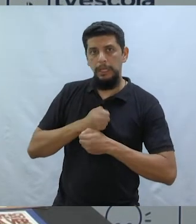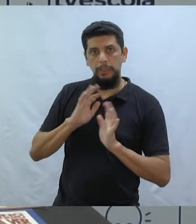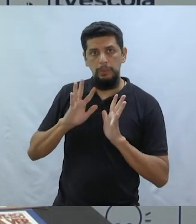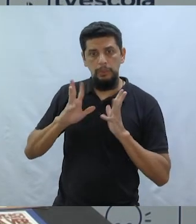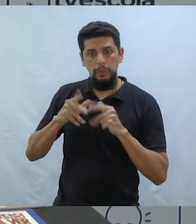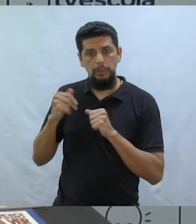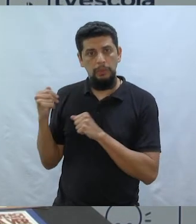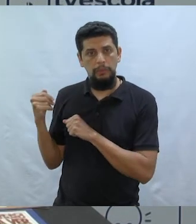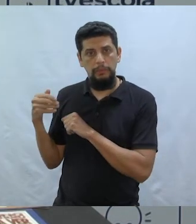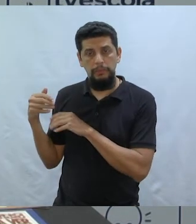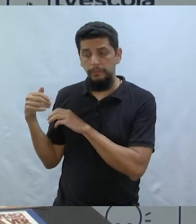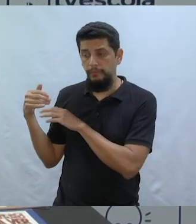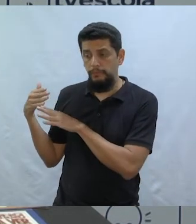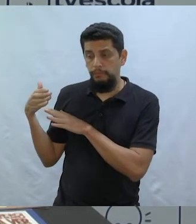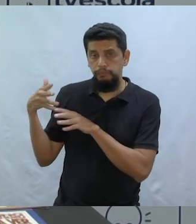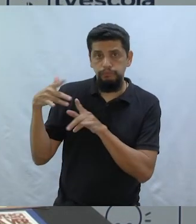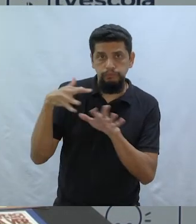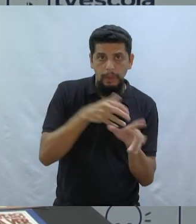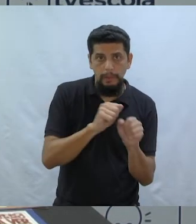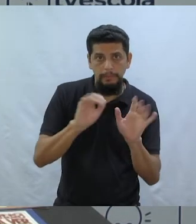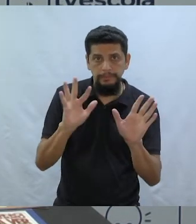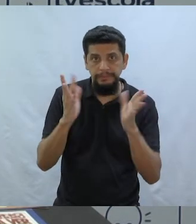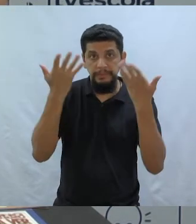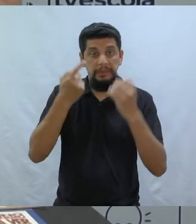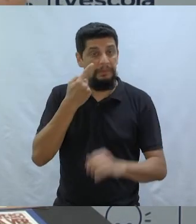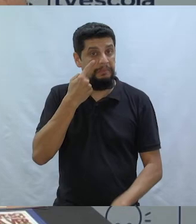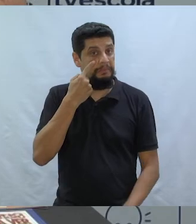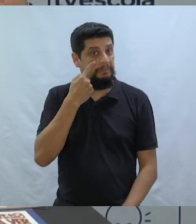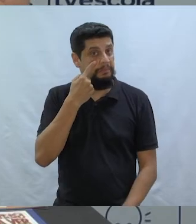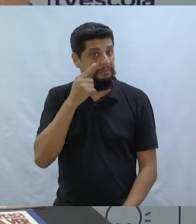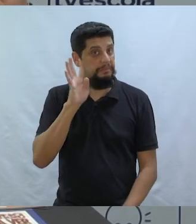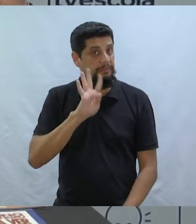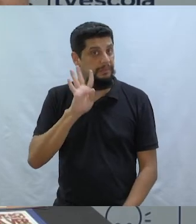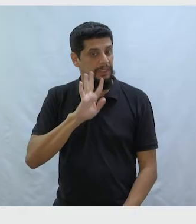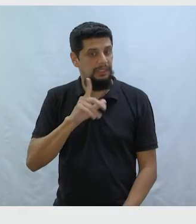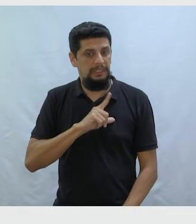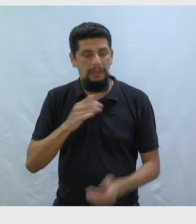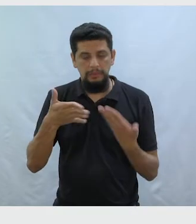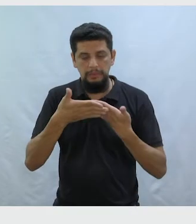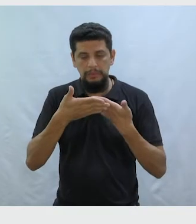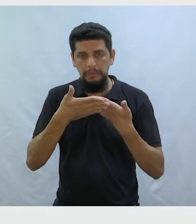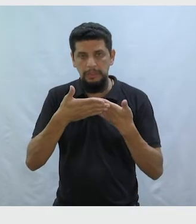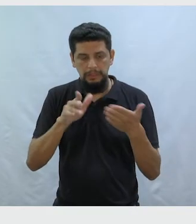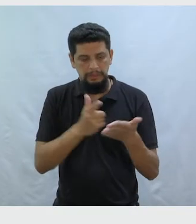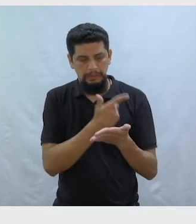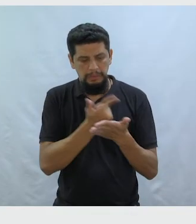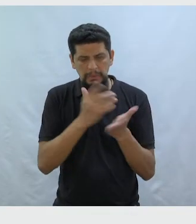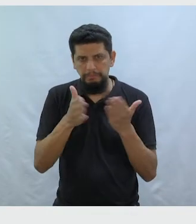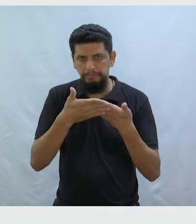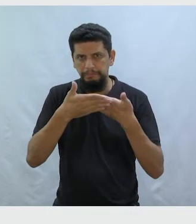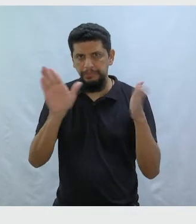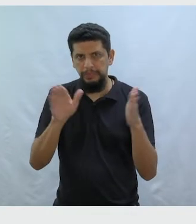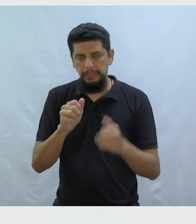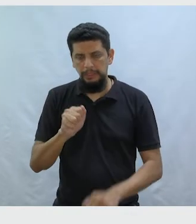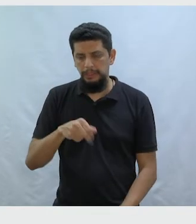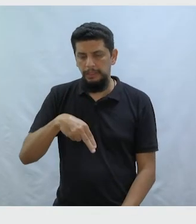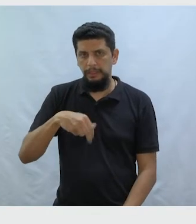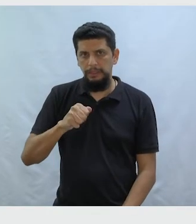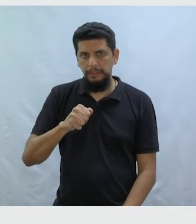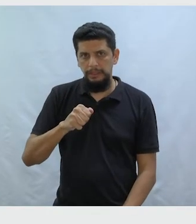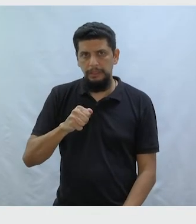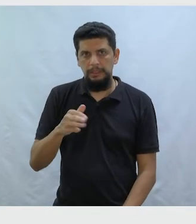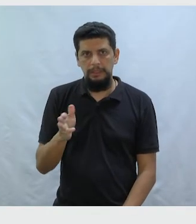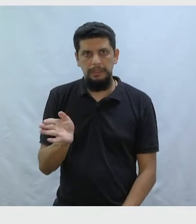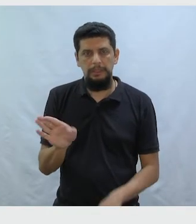vieram para festa Olha que surpresa bacana teve lançamento dos livros e a Ana Maria Machado e a